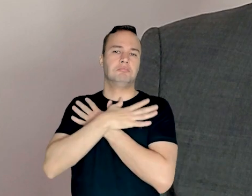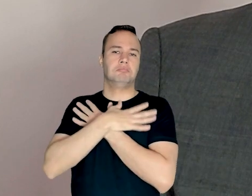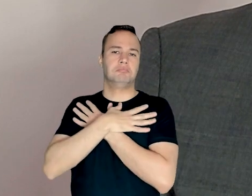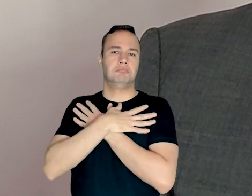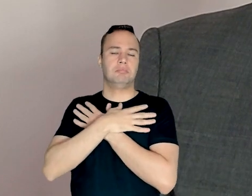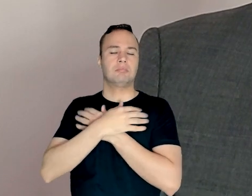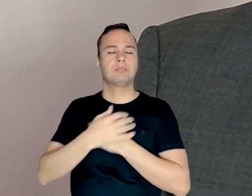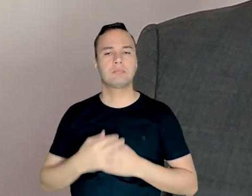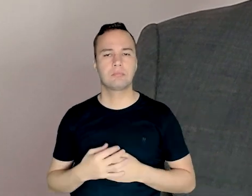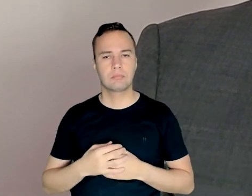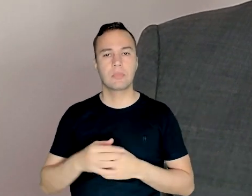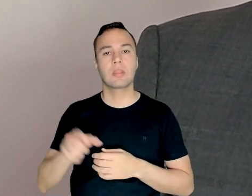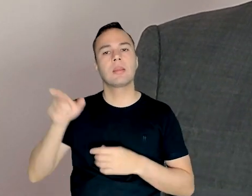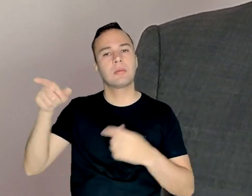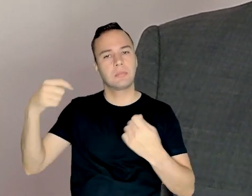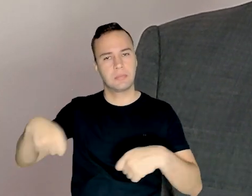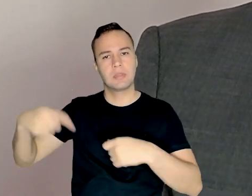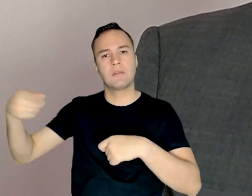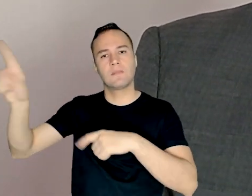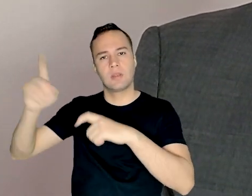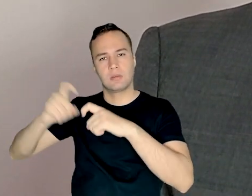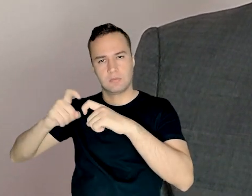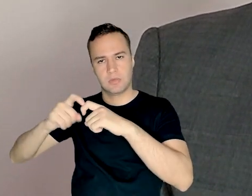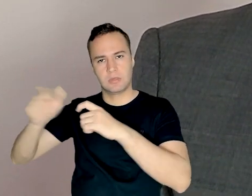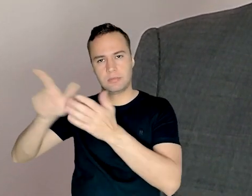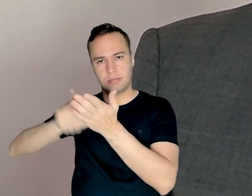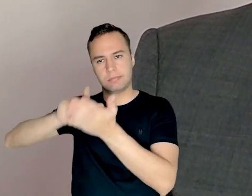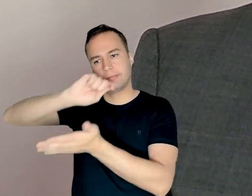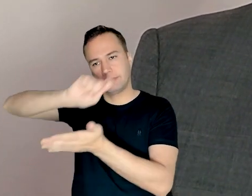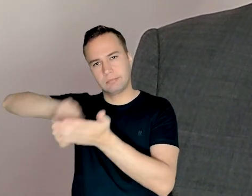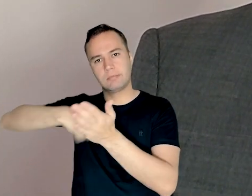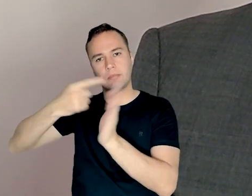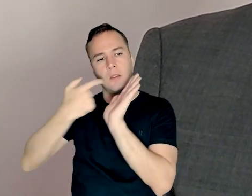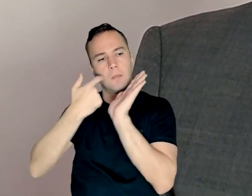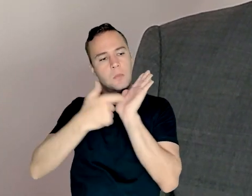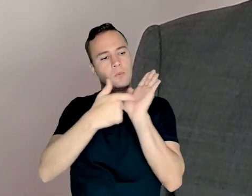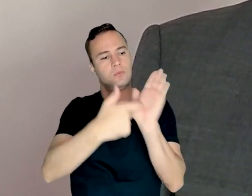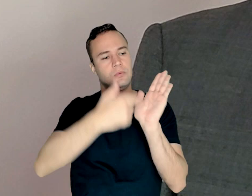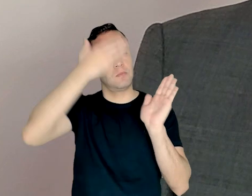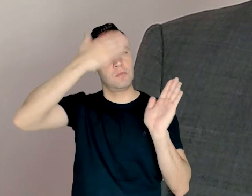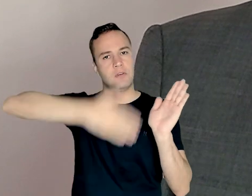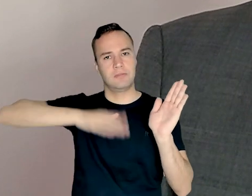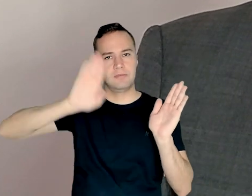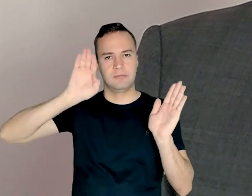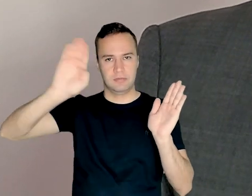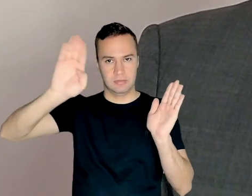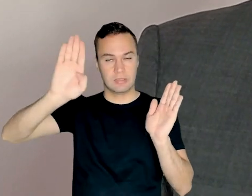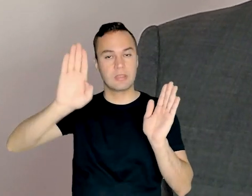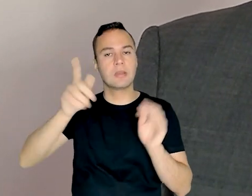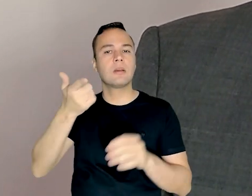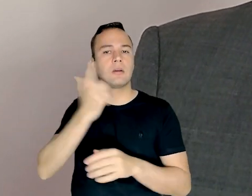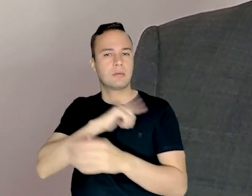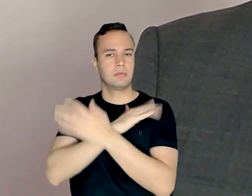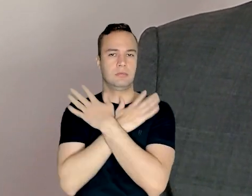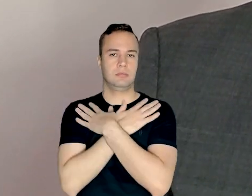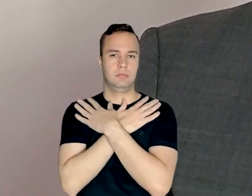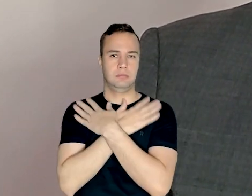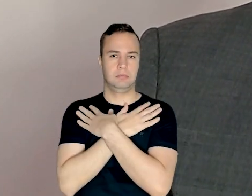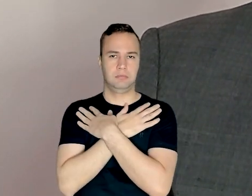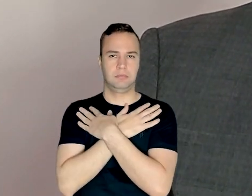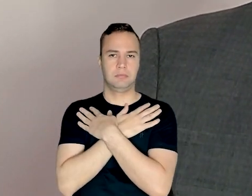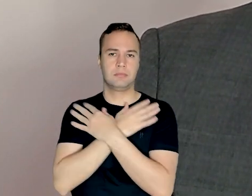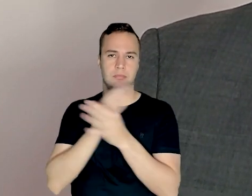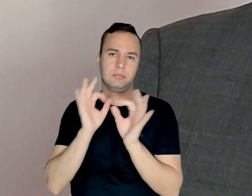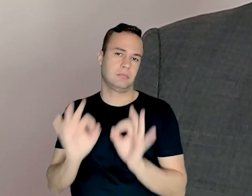do trabalhador, este deve apresentar um atestado médico comprobatório da sua condição e obter o